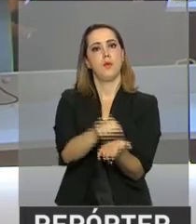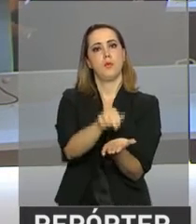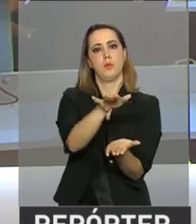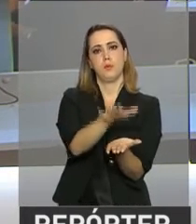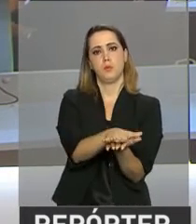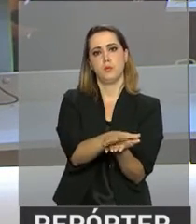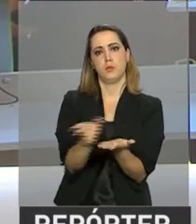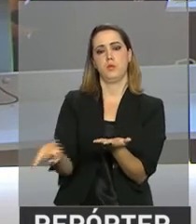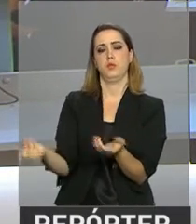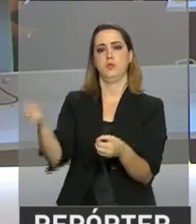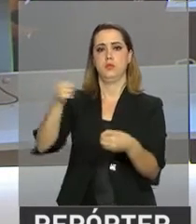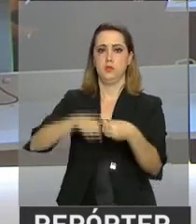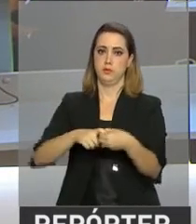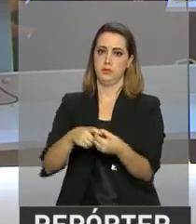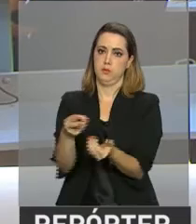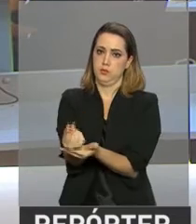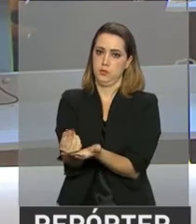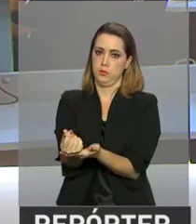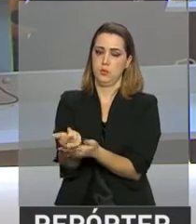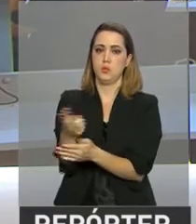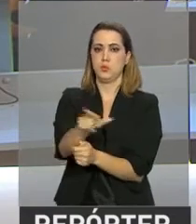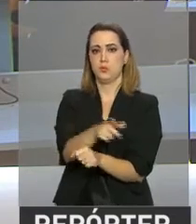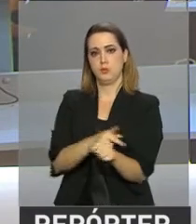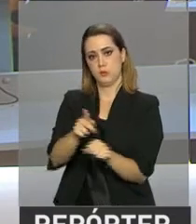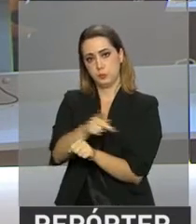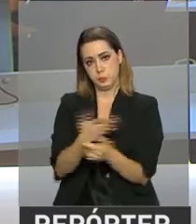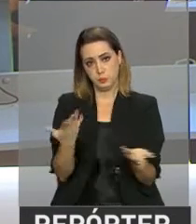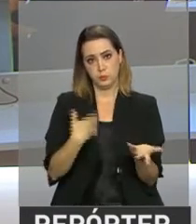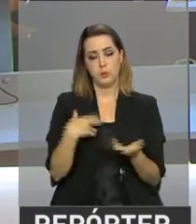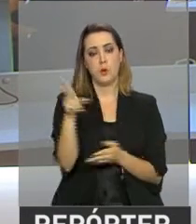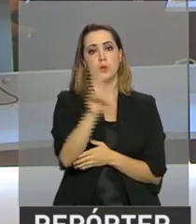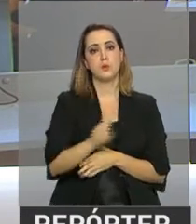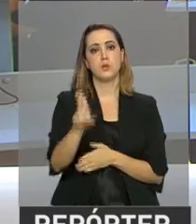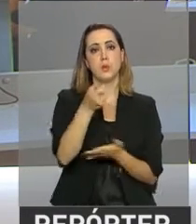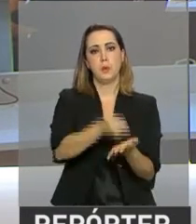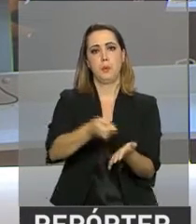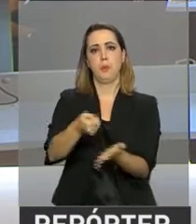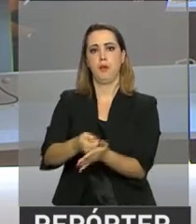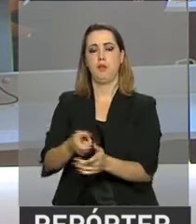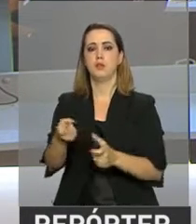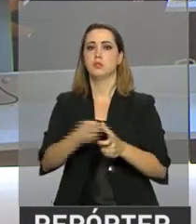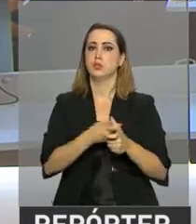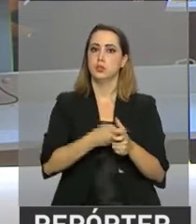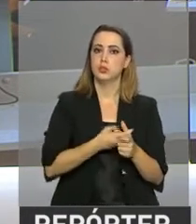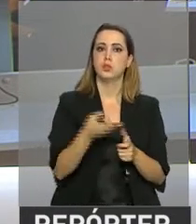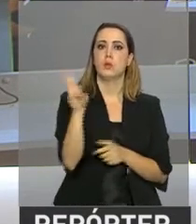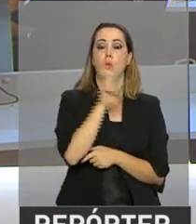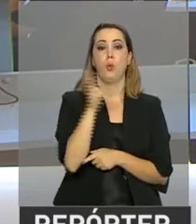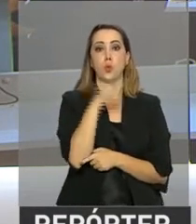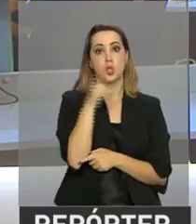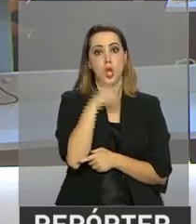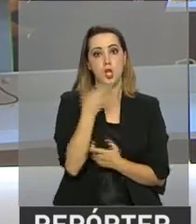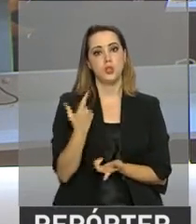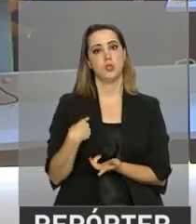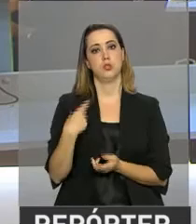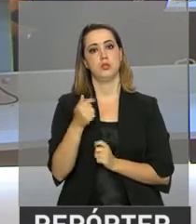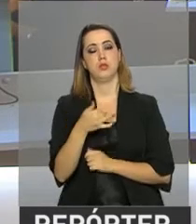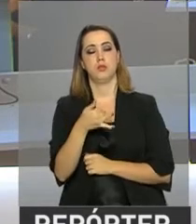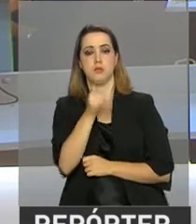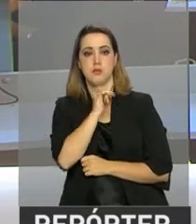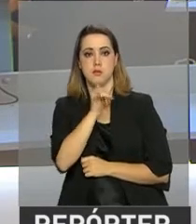de repatriação de recursos que estavam no exterior vão ser utilizados no pagamento de despesas mais urgentes, como